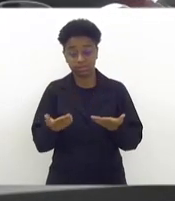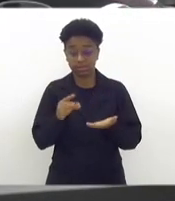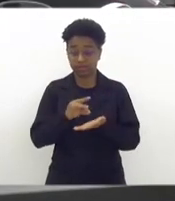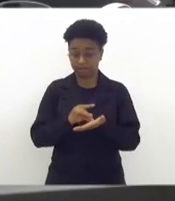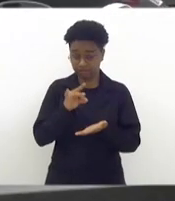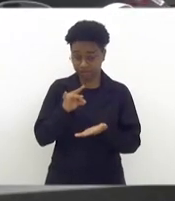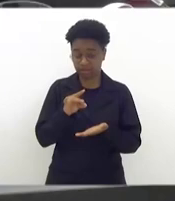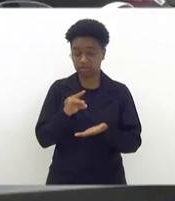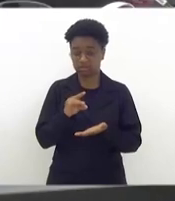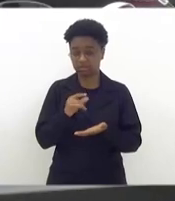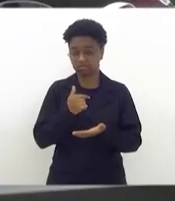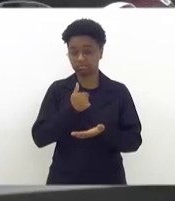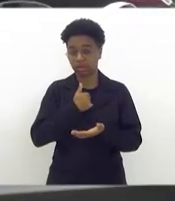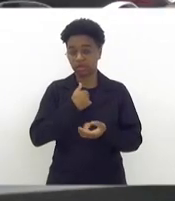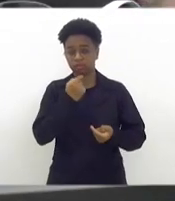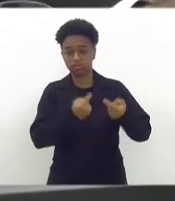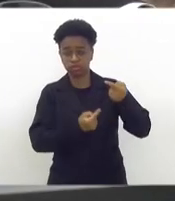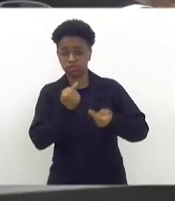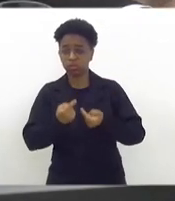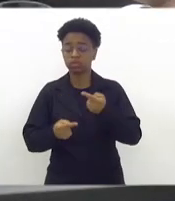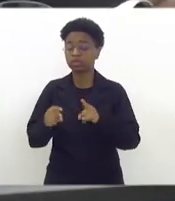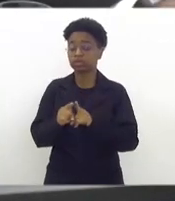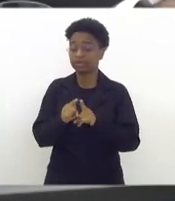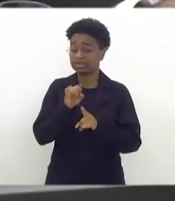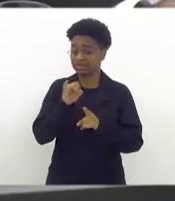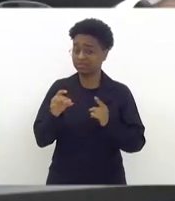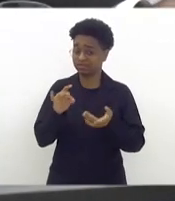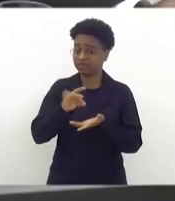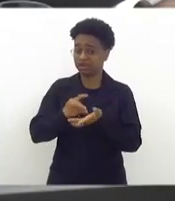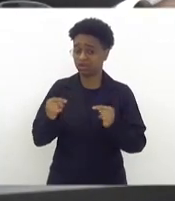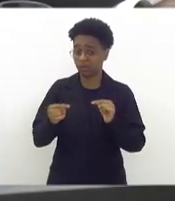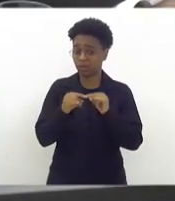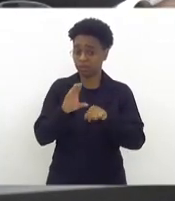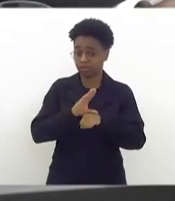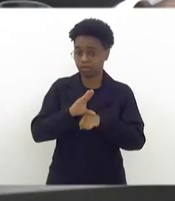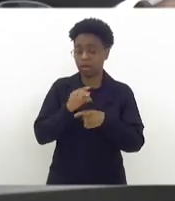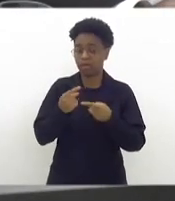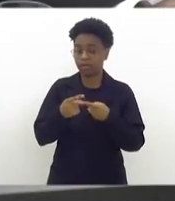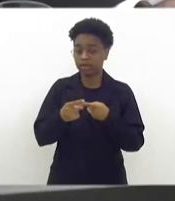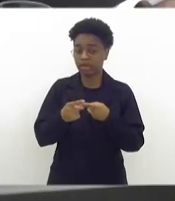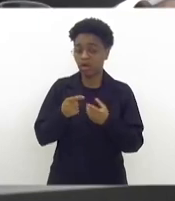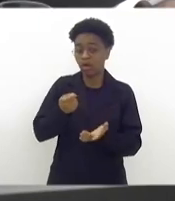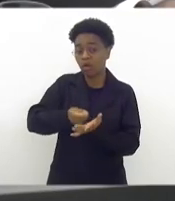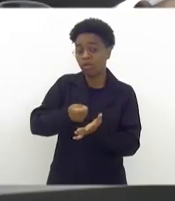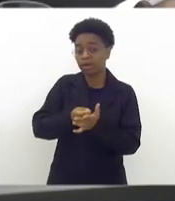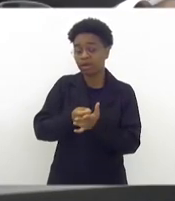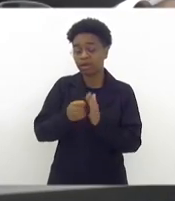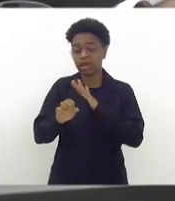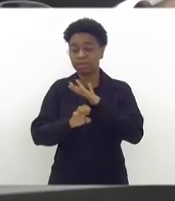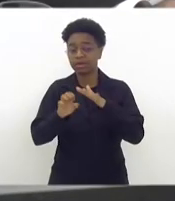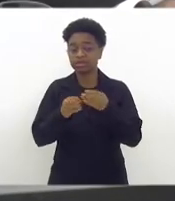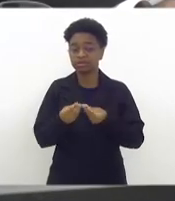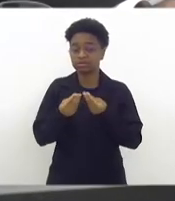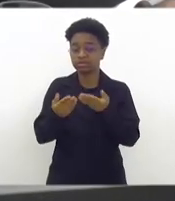verdade, eu discuto até a própria constitucionalidade de uma lei que obriga uma empresa a fornecer itens